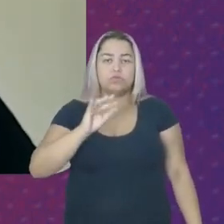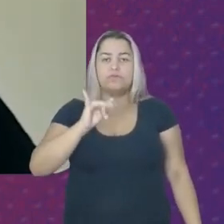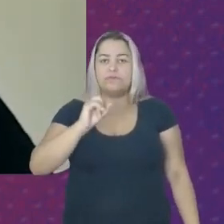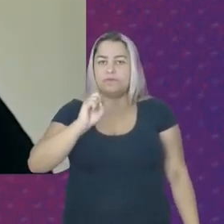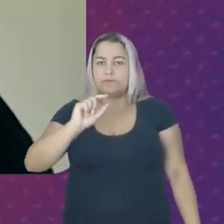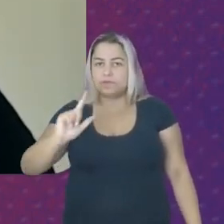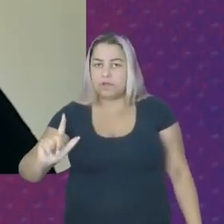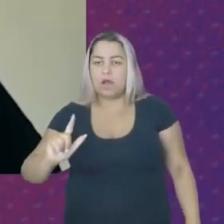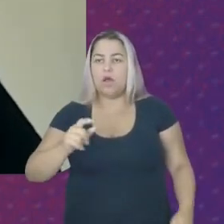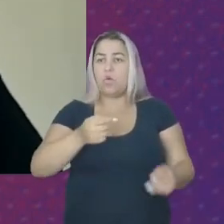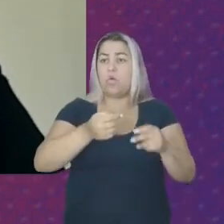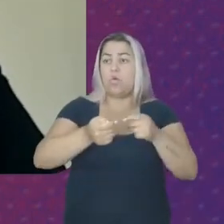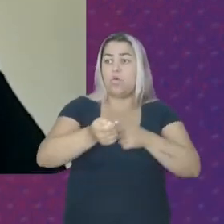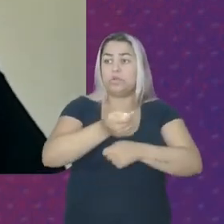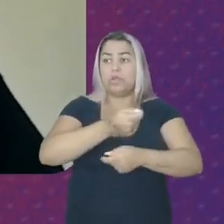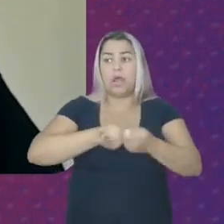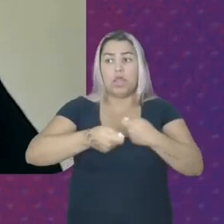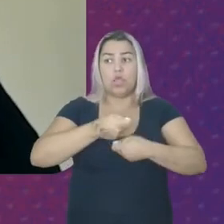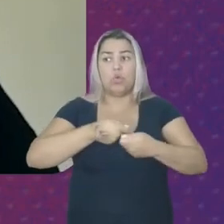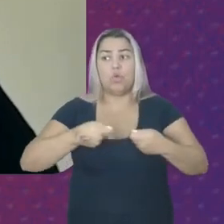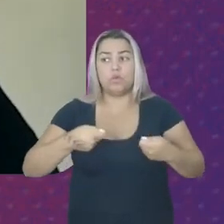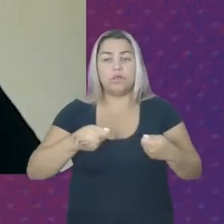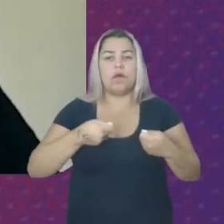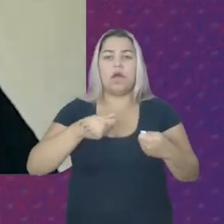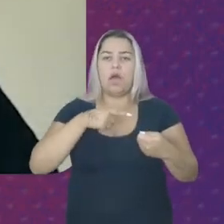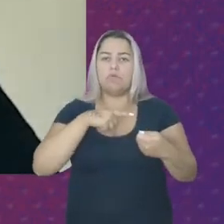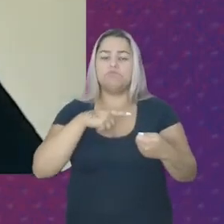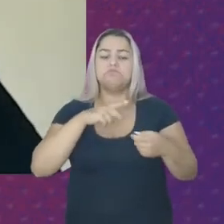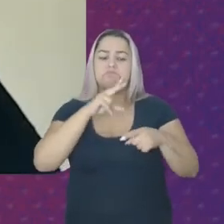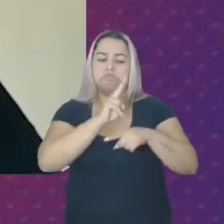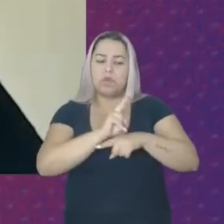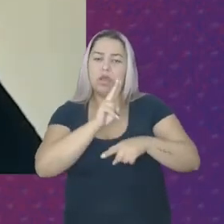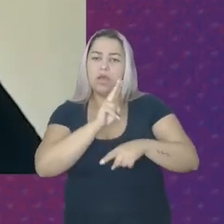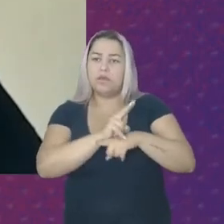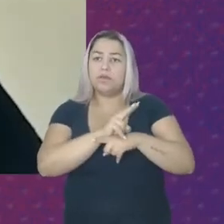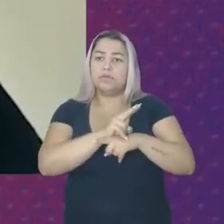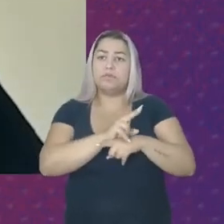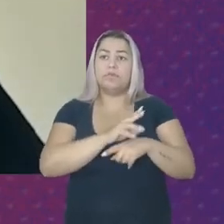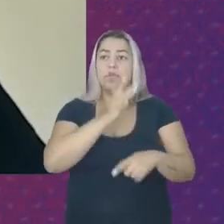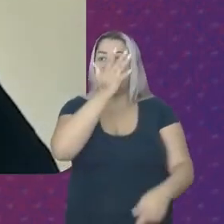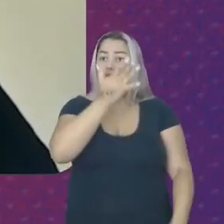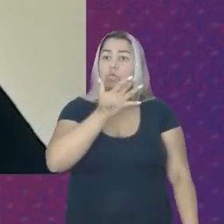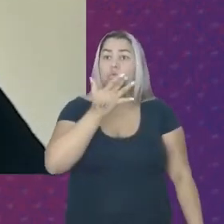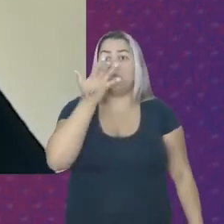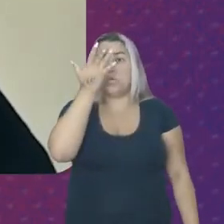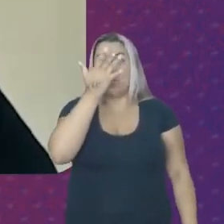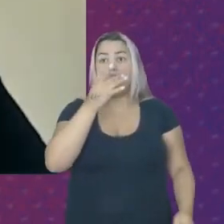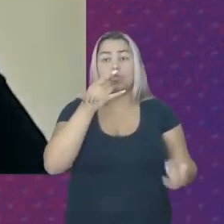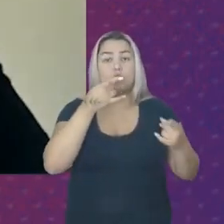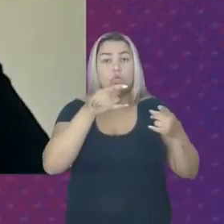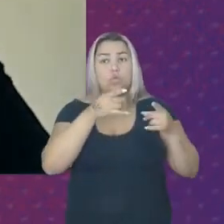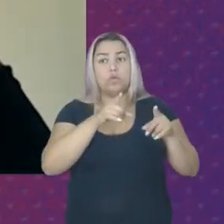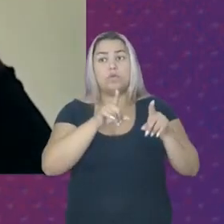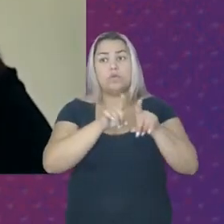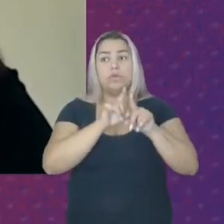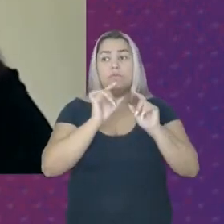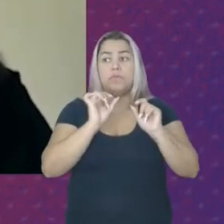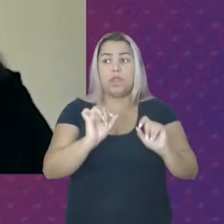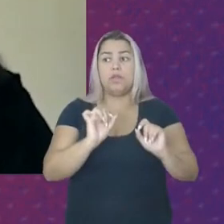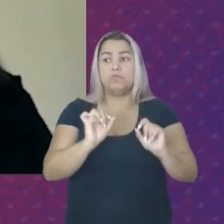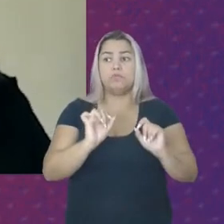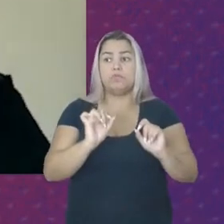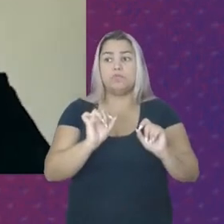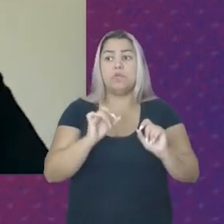acontecendo na economia, por que que a gente tem que defender o nosso ministro Haddad dos ataques do mercado, na hora da gente entender qual